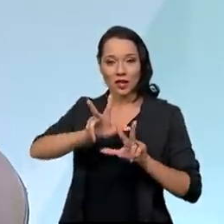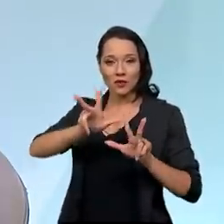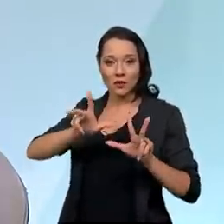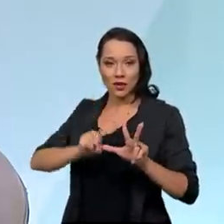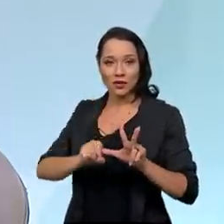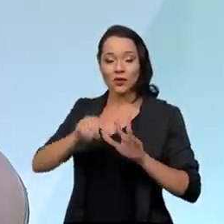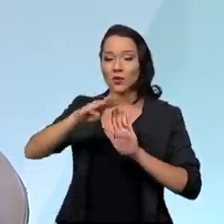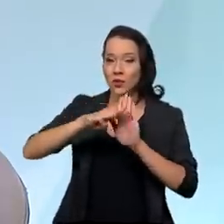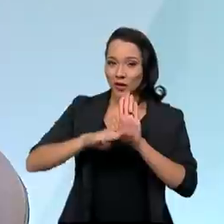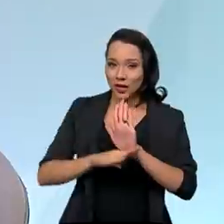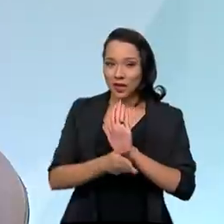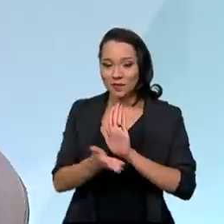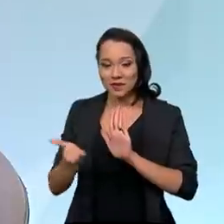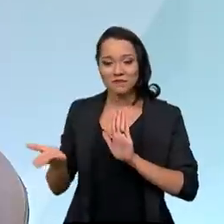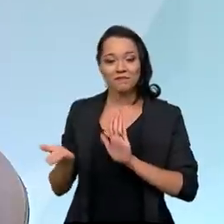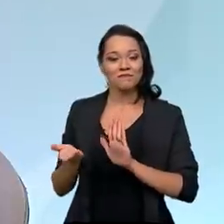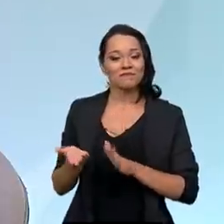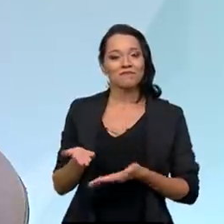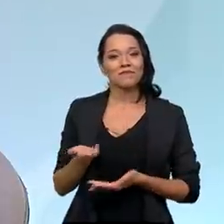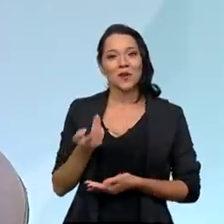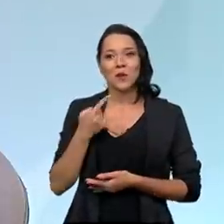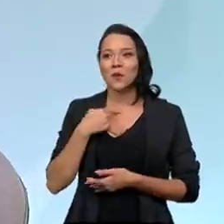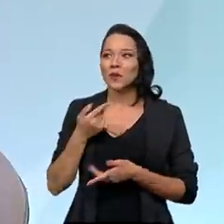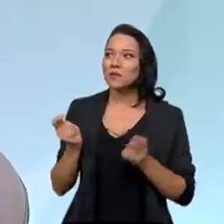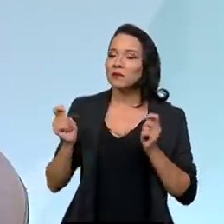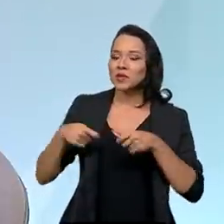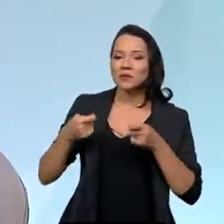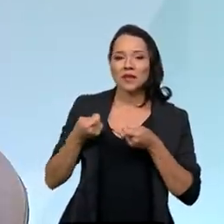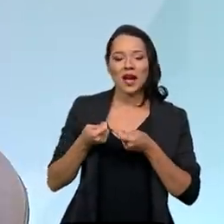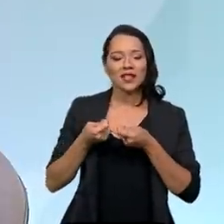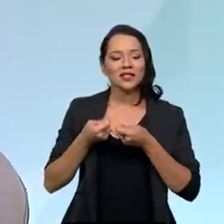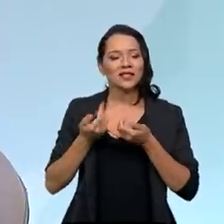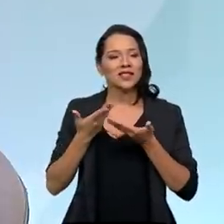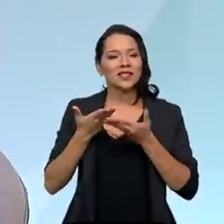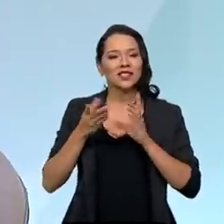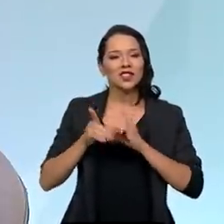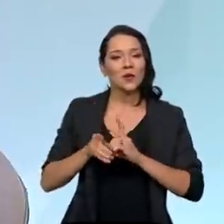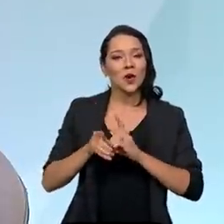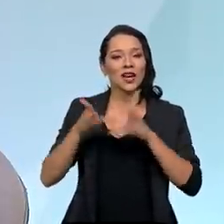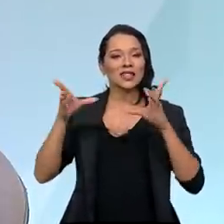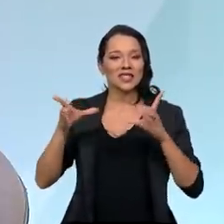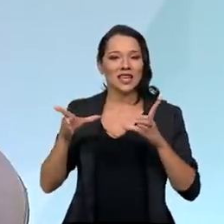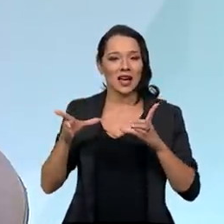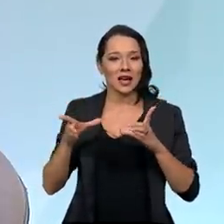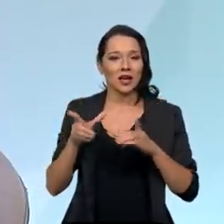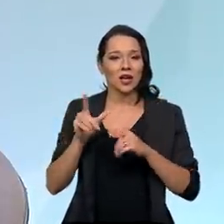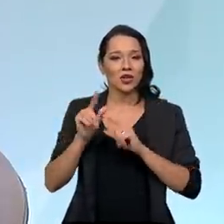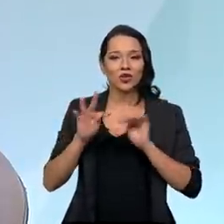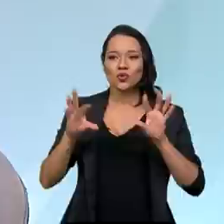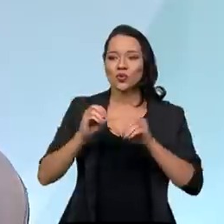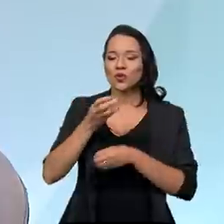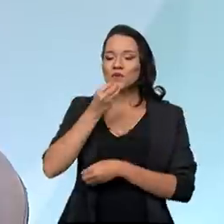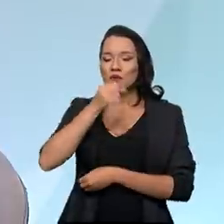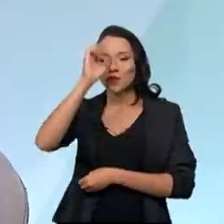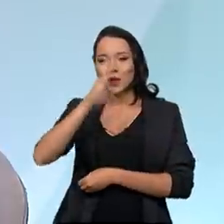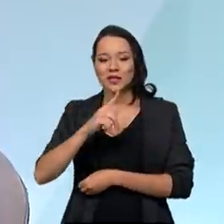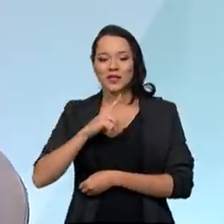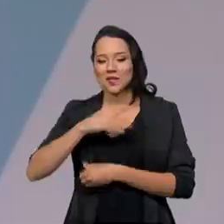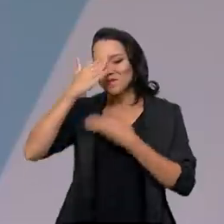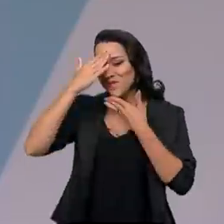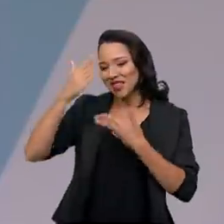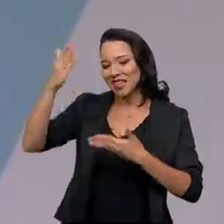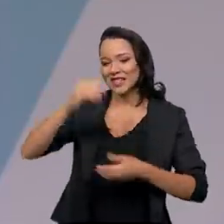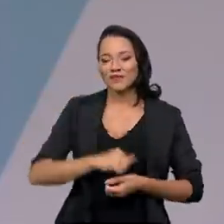seu programa, com esta possibilidade de democratizar aquilo que de tão bom o nosso país tem.